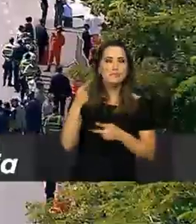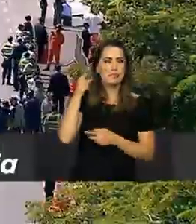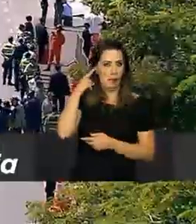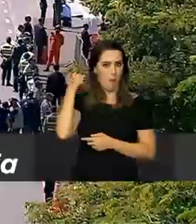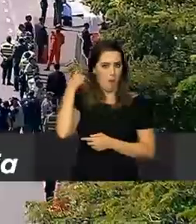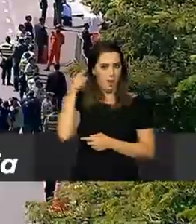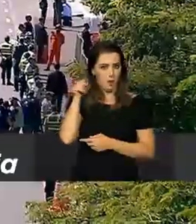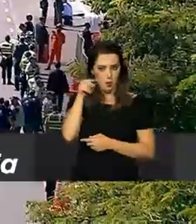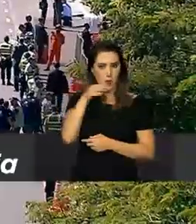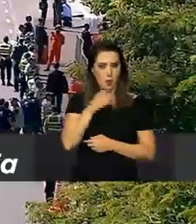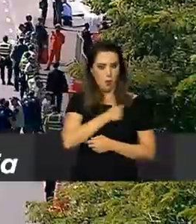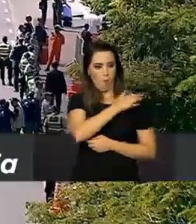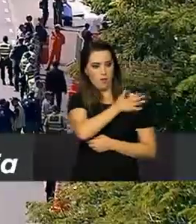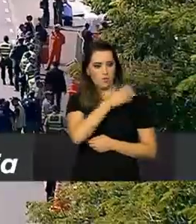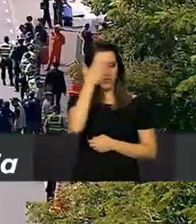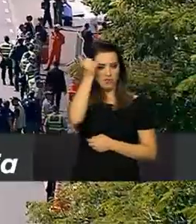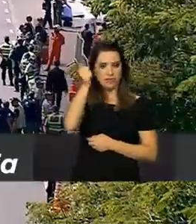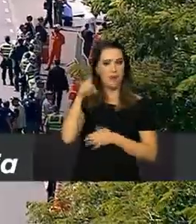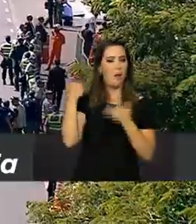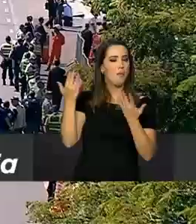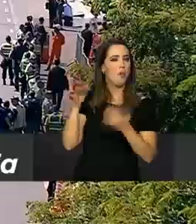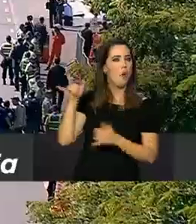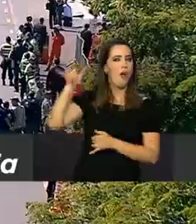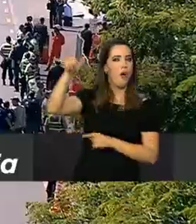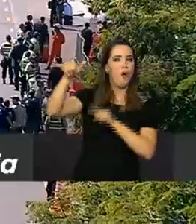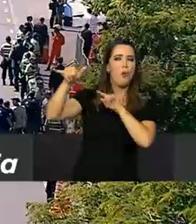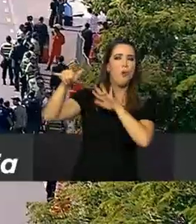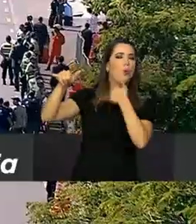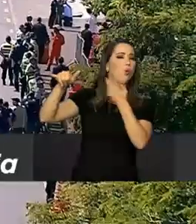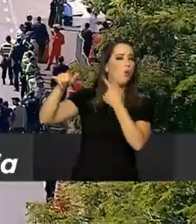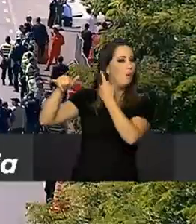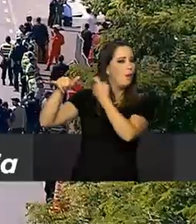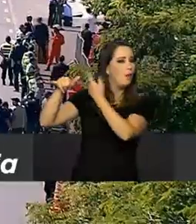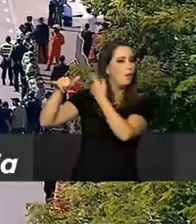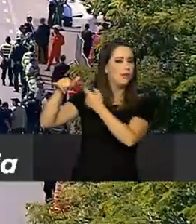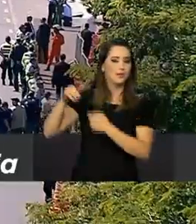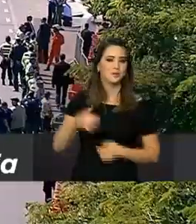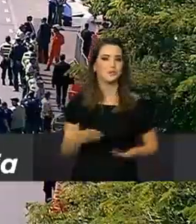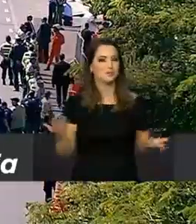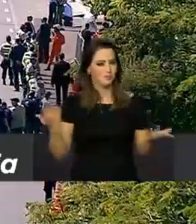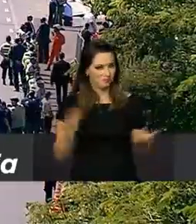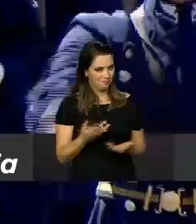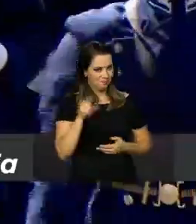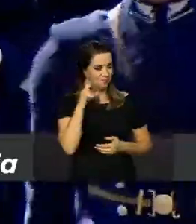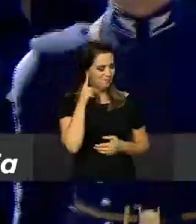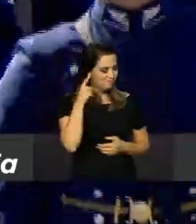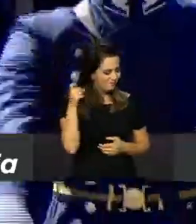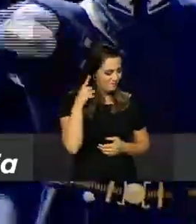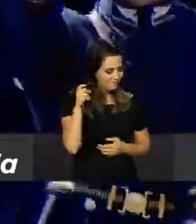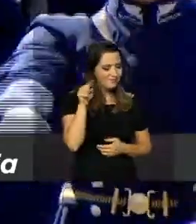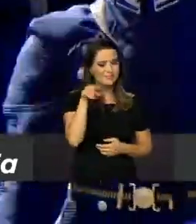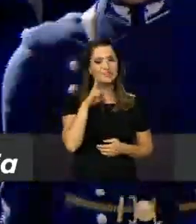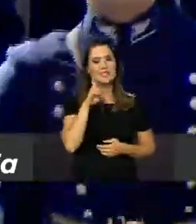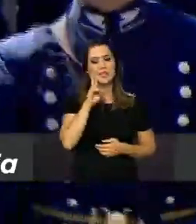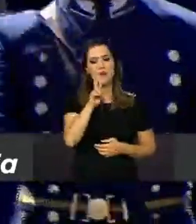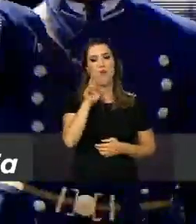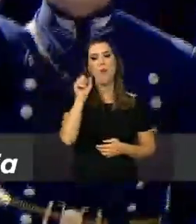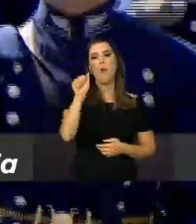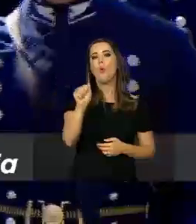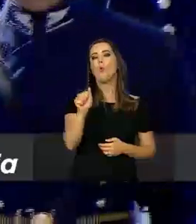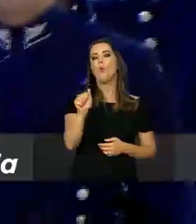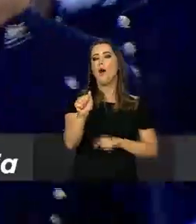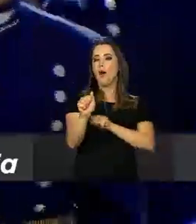já, né, traz o detalhe para a gente. Não é, passaram agora os A-29, que são as aeronaves que fazem a defesa da